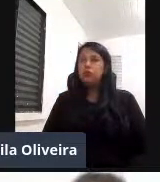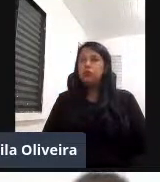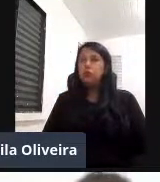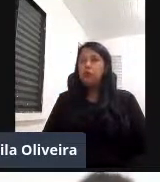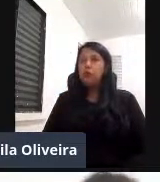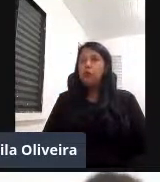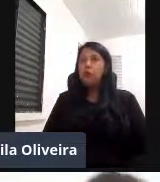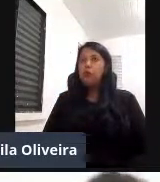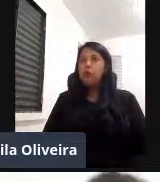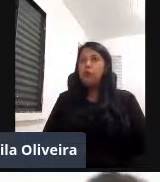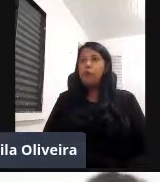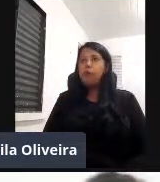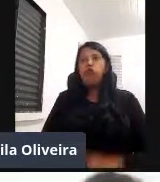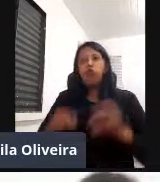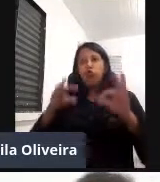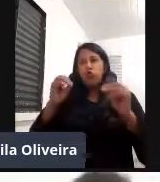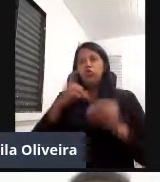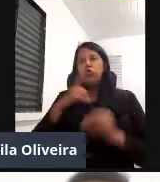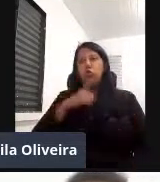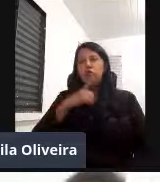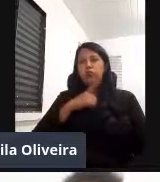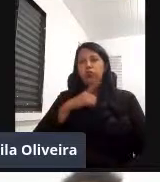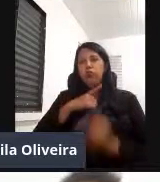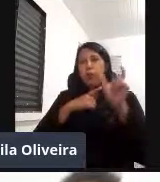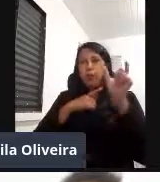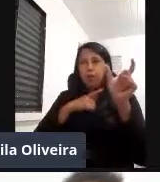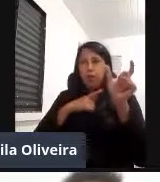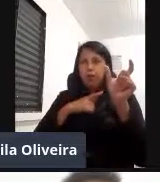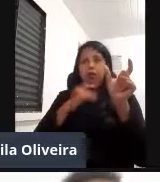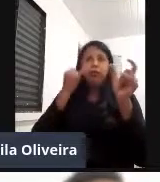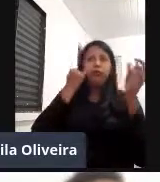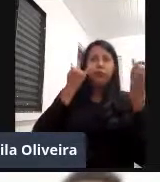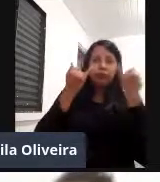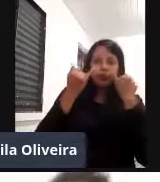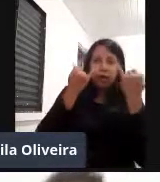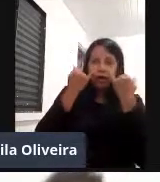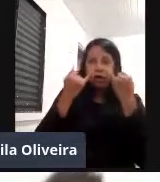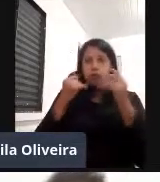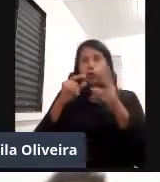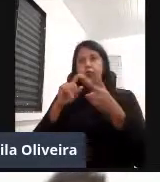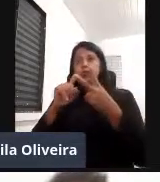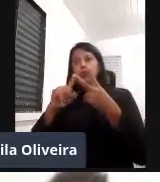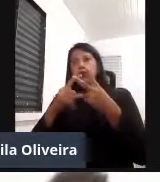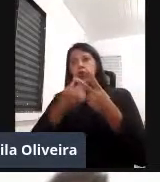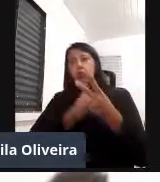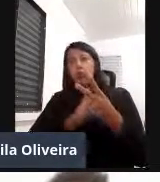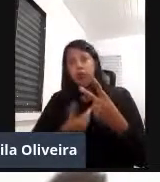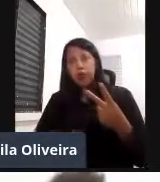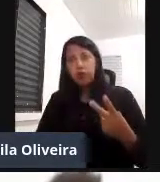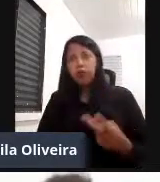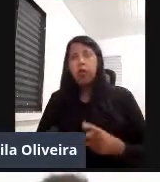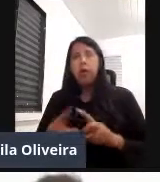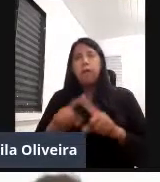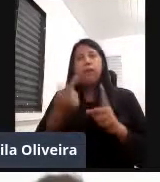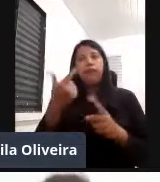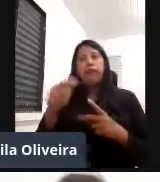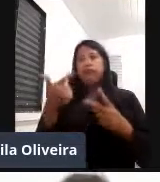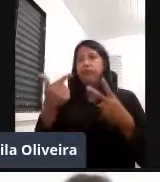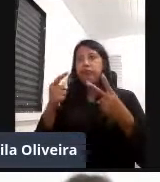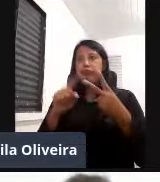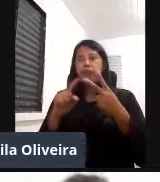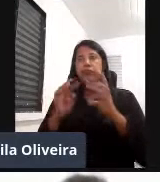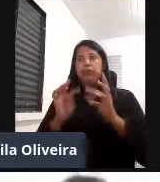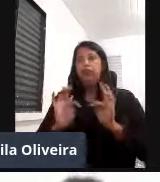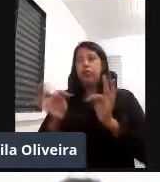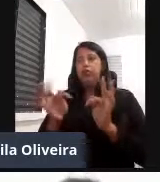pegar tudo que tem o termo dados governamentais e não tem tecnologia, tá? Olha